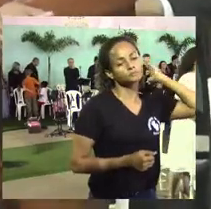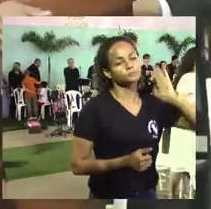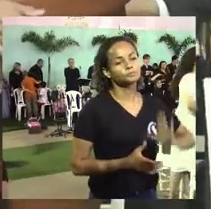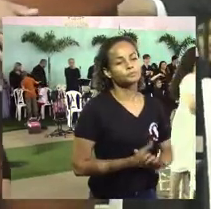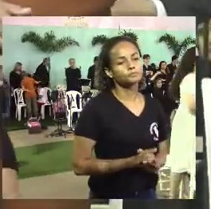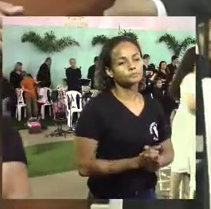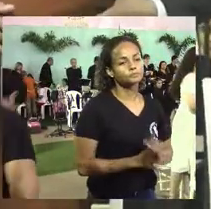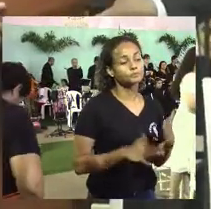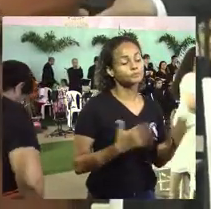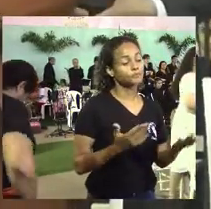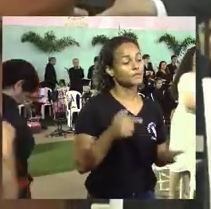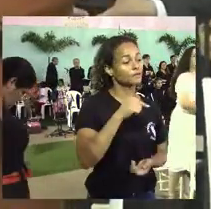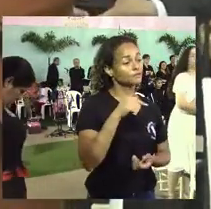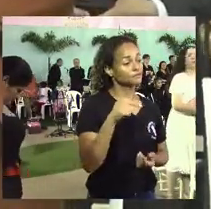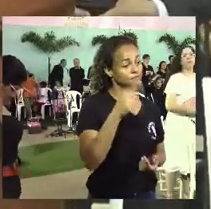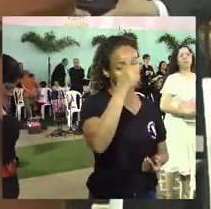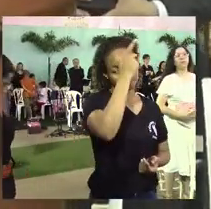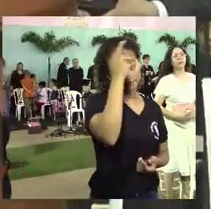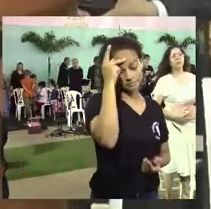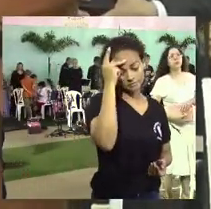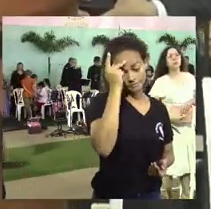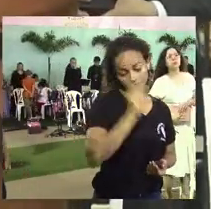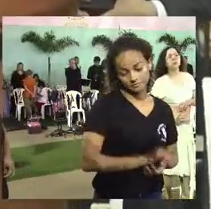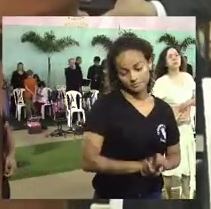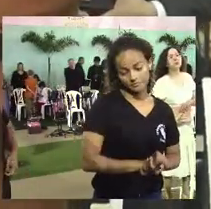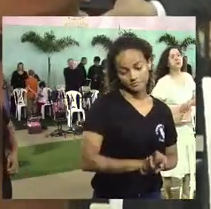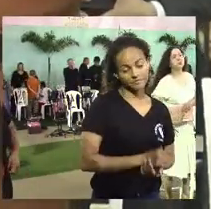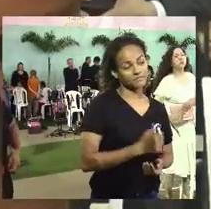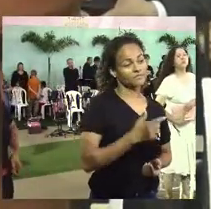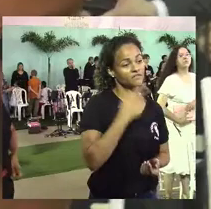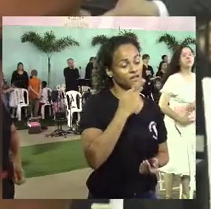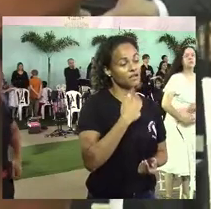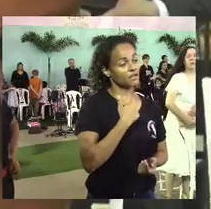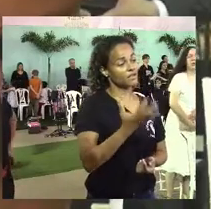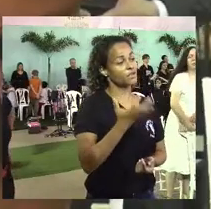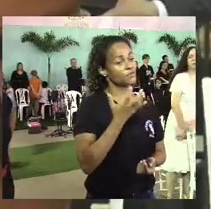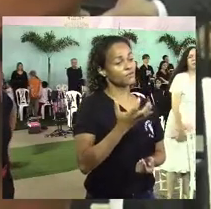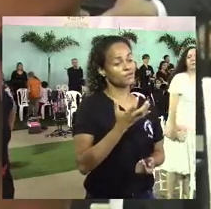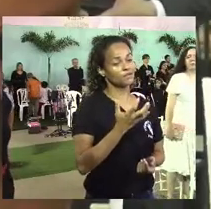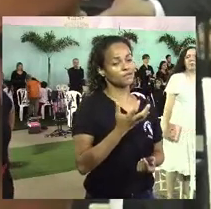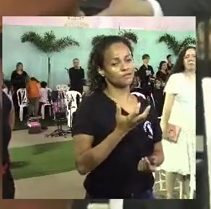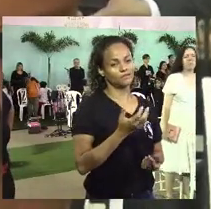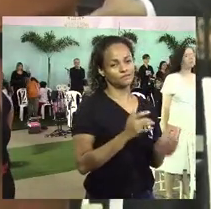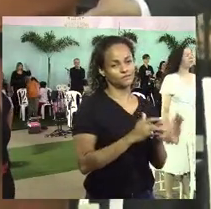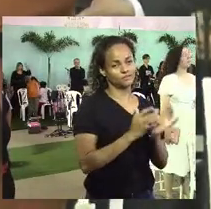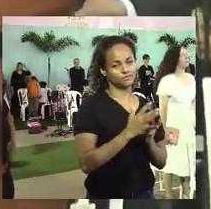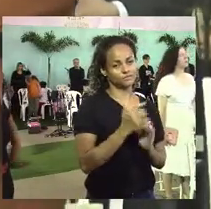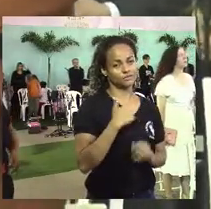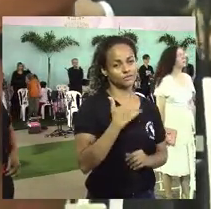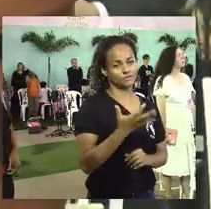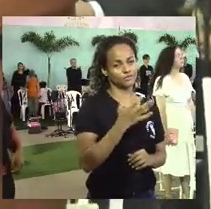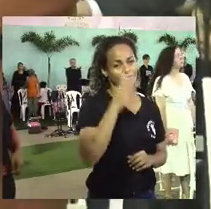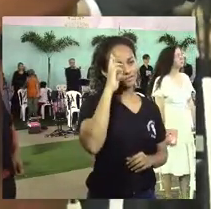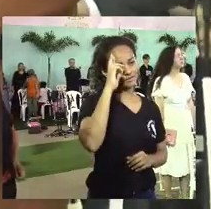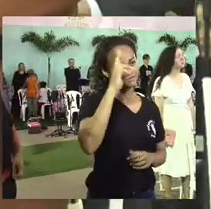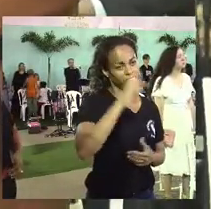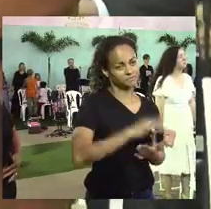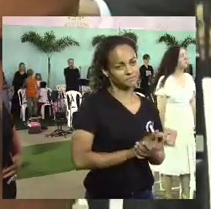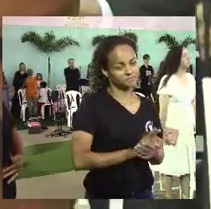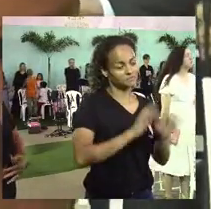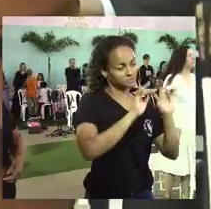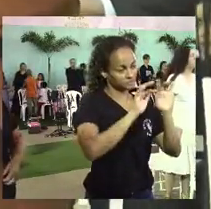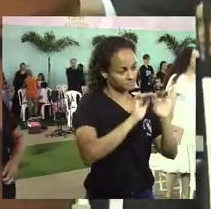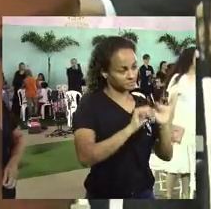Cadê a sétima corre aí pela internet diga eu quero Jesus diga eu quero Senhor diga eu quero